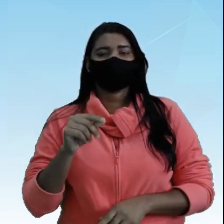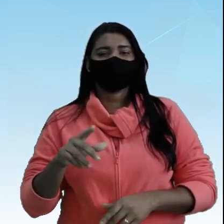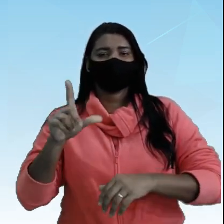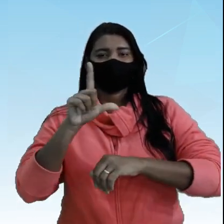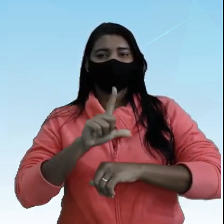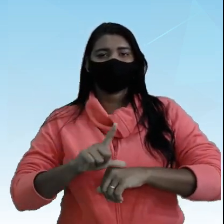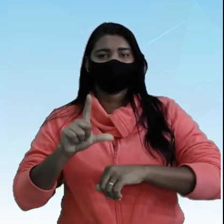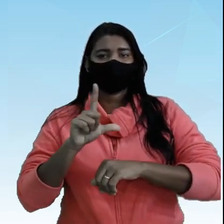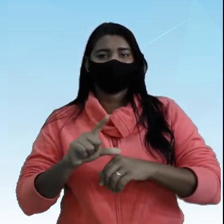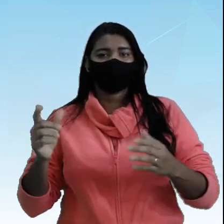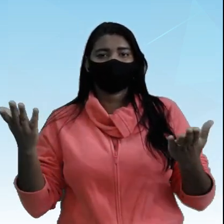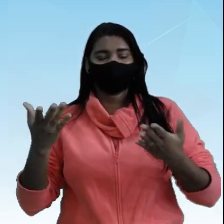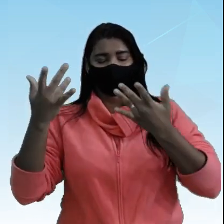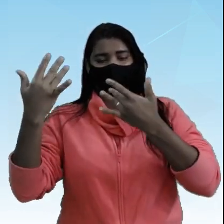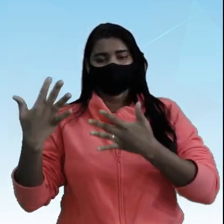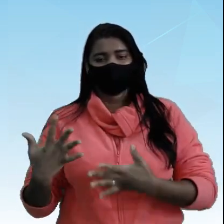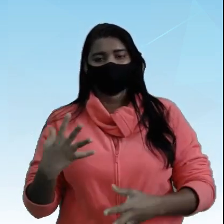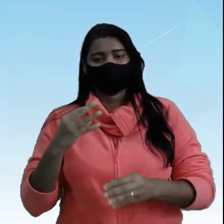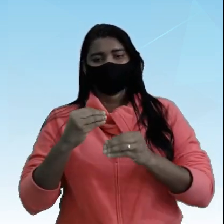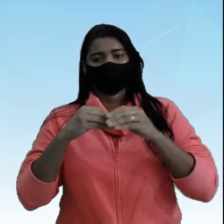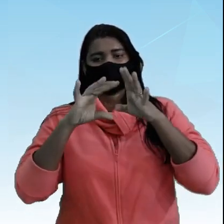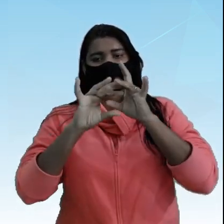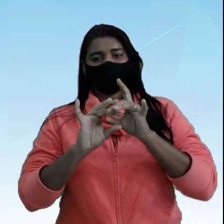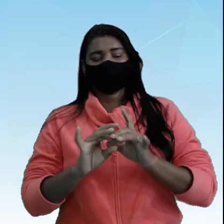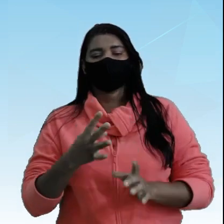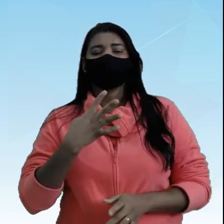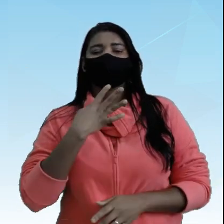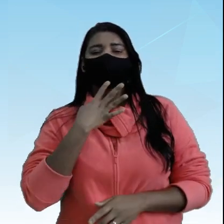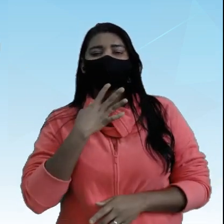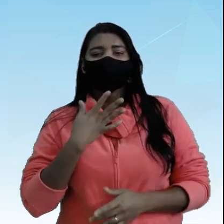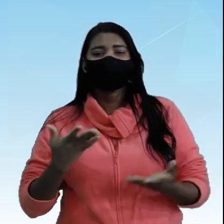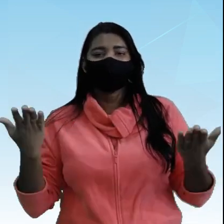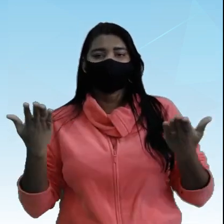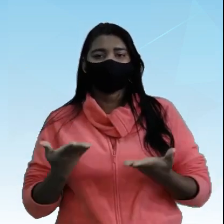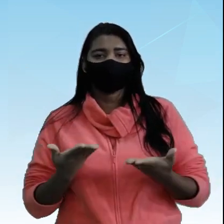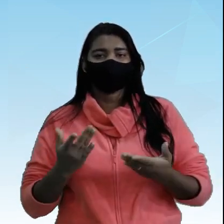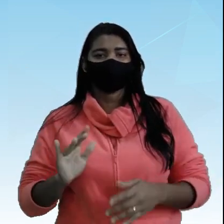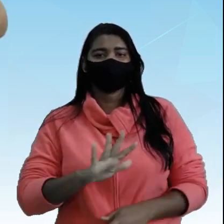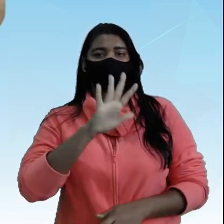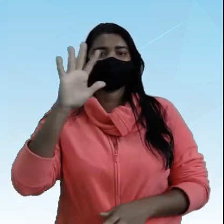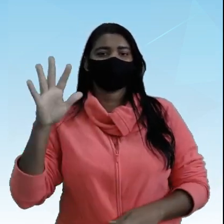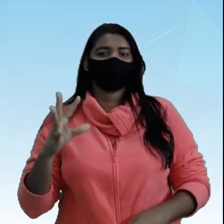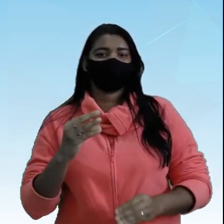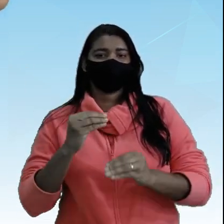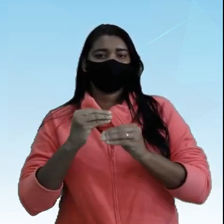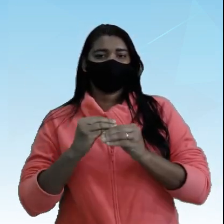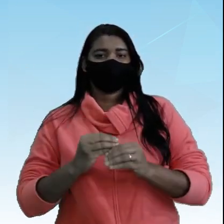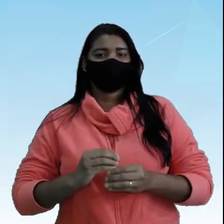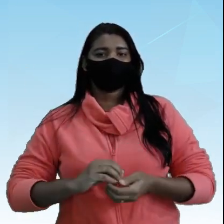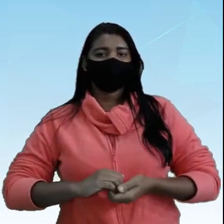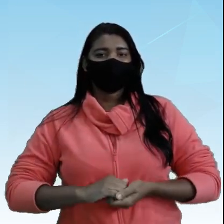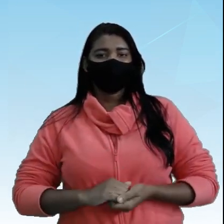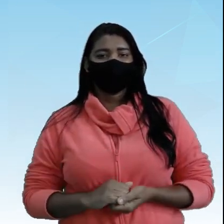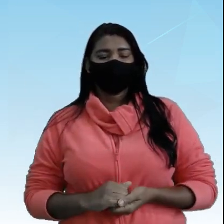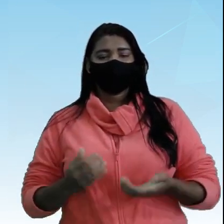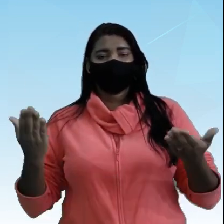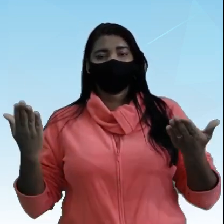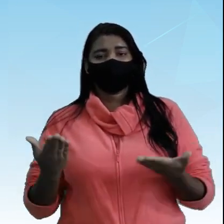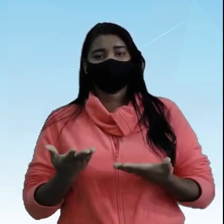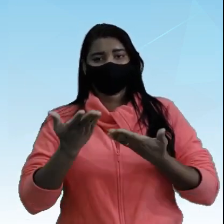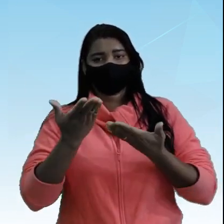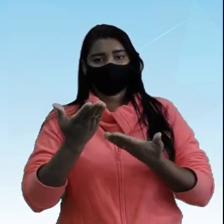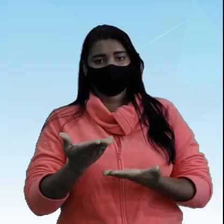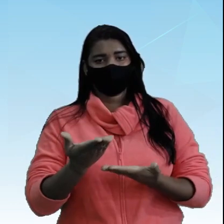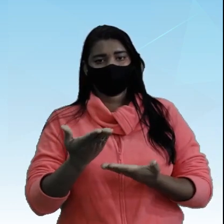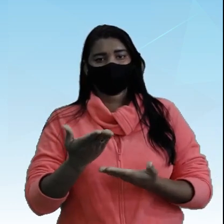lexicais que nós fazemos. Então vamos conhecer, vamos mergulhar nesse universo das escolhas lexicais. Mas para isso trago